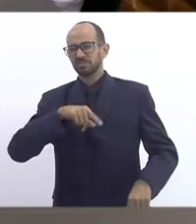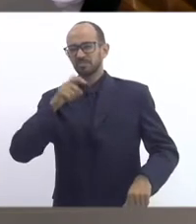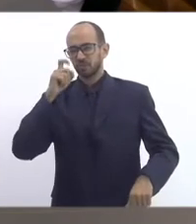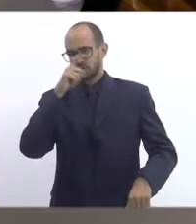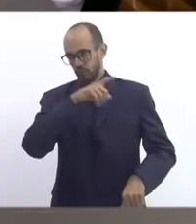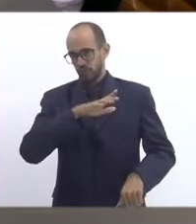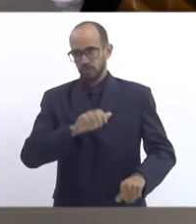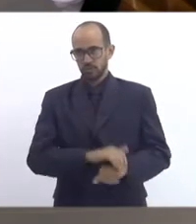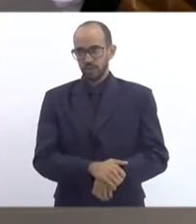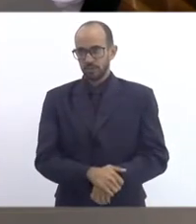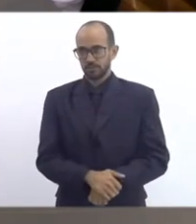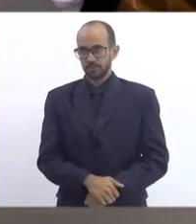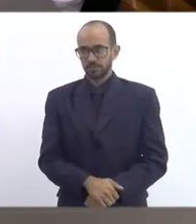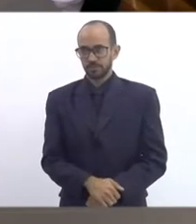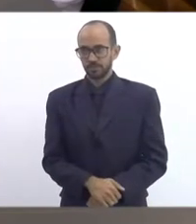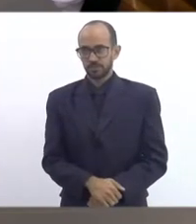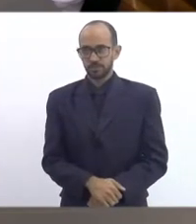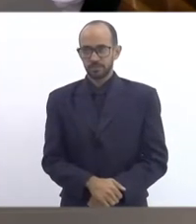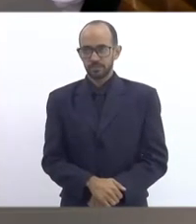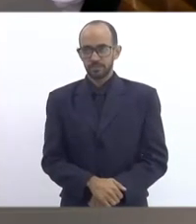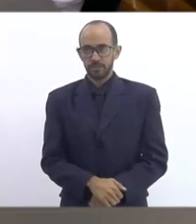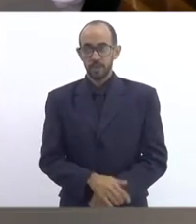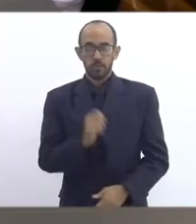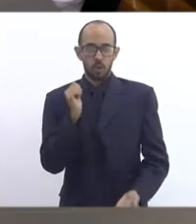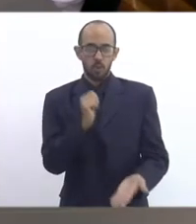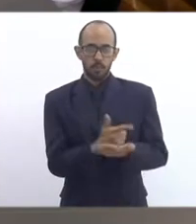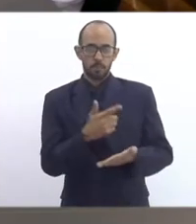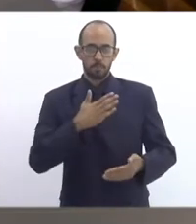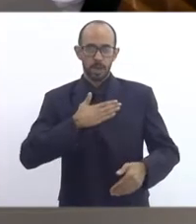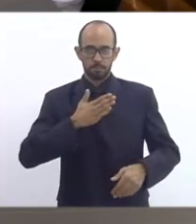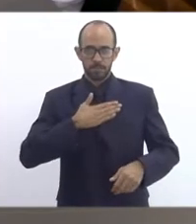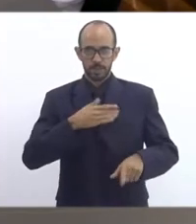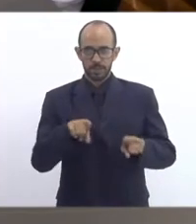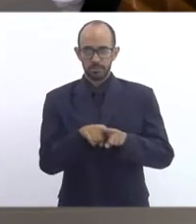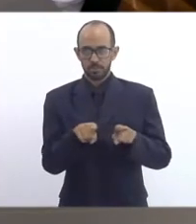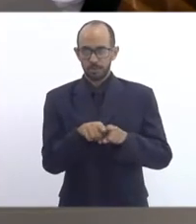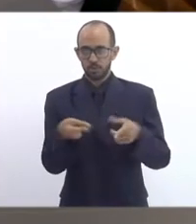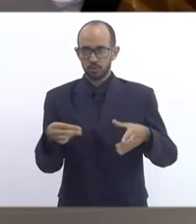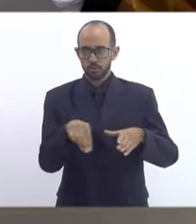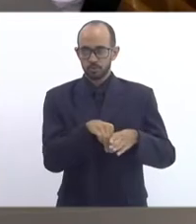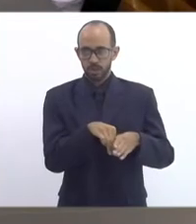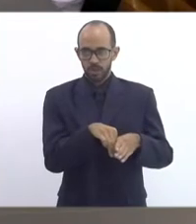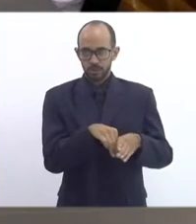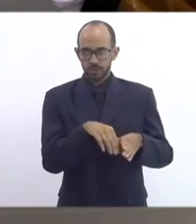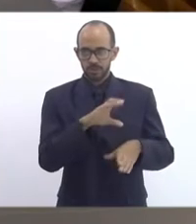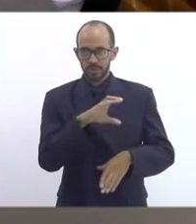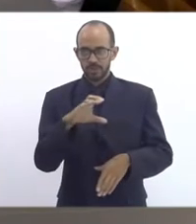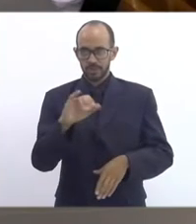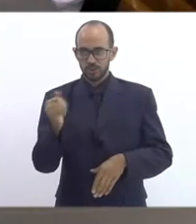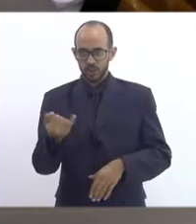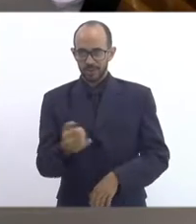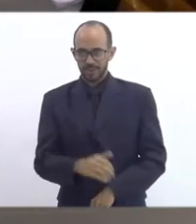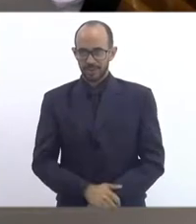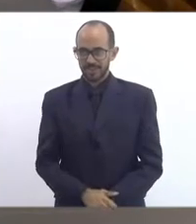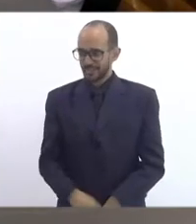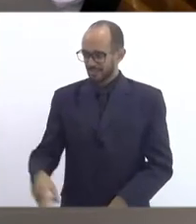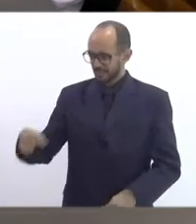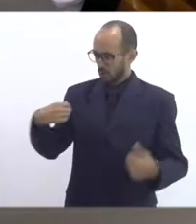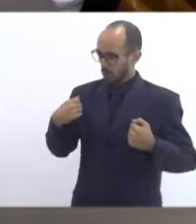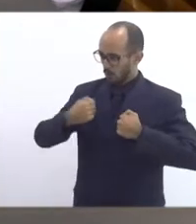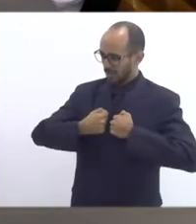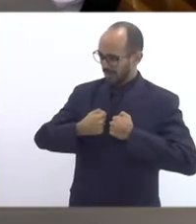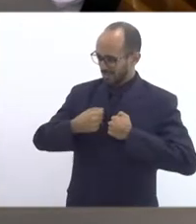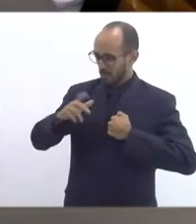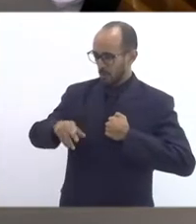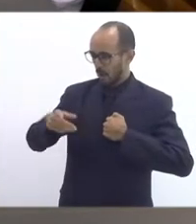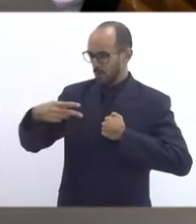não. O colarzinho presidente, você põe... eu vou providenciar para mim e para os demais membros da CCJ. O seu colete é um colete... É, mas não chega a ser único.